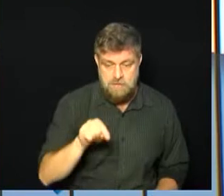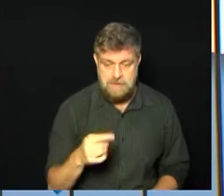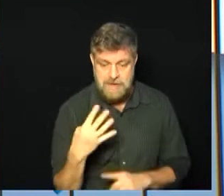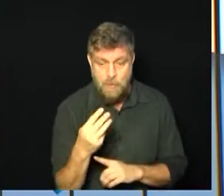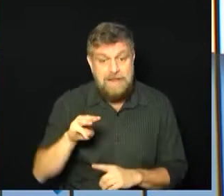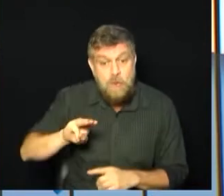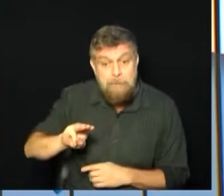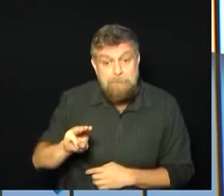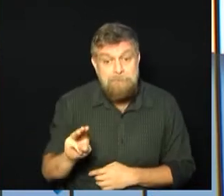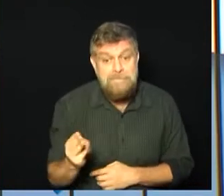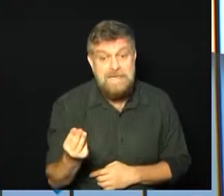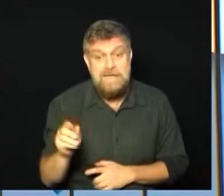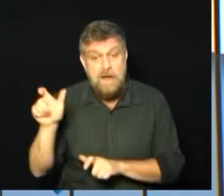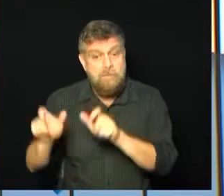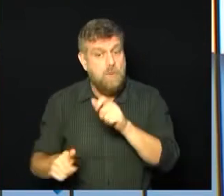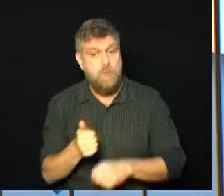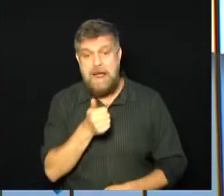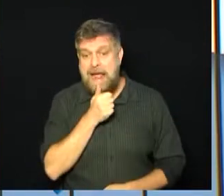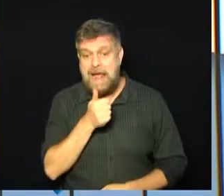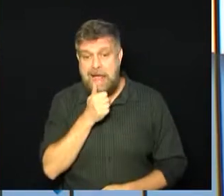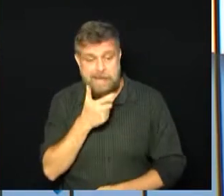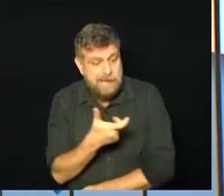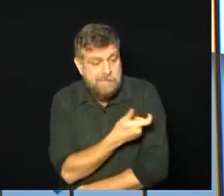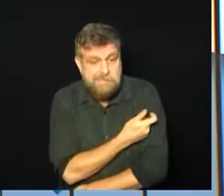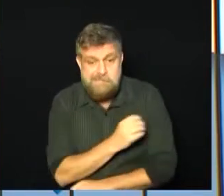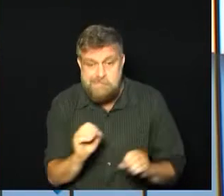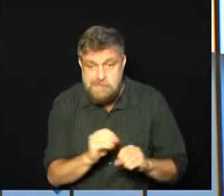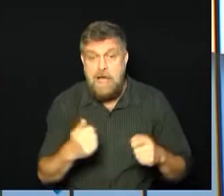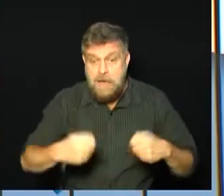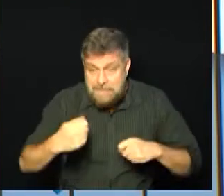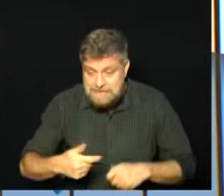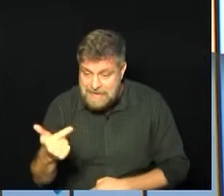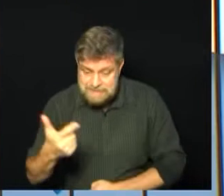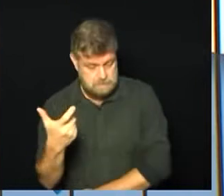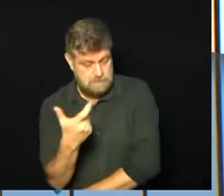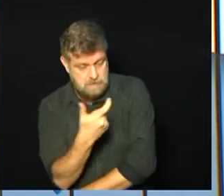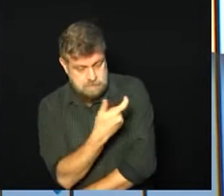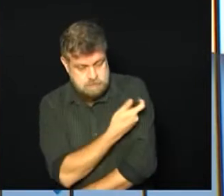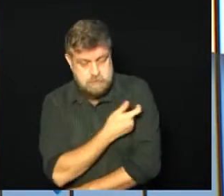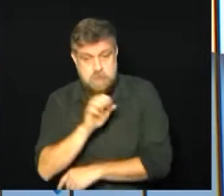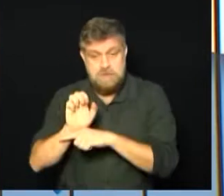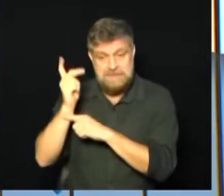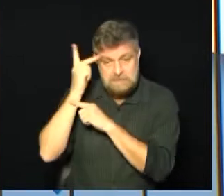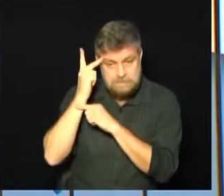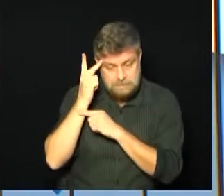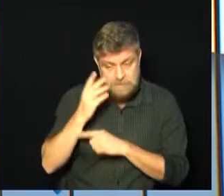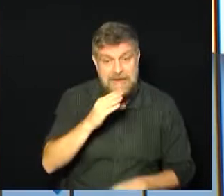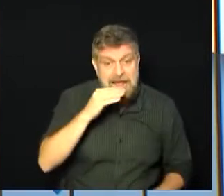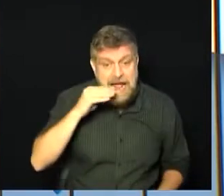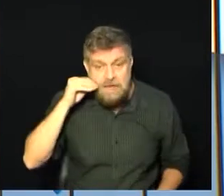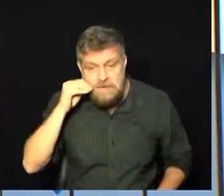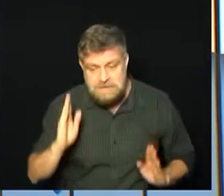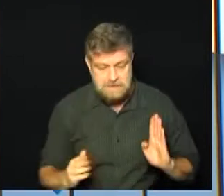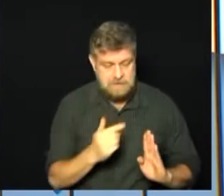1,4 milhão de pessoas ainda precisam tomar a segunda dose no estado de São Paulo. E entre os adolescentes de